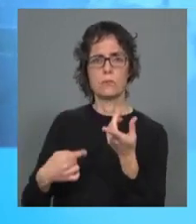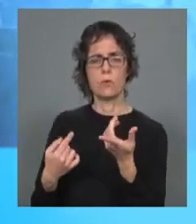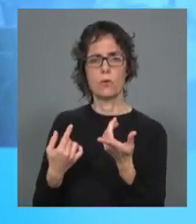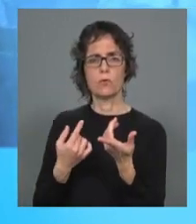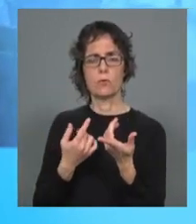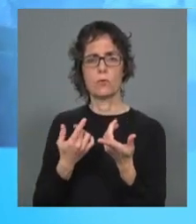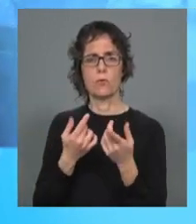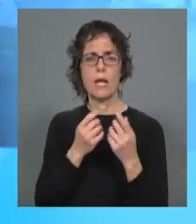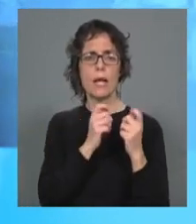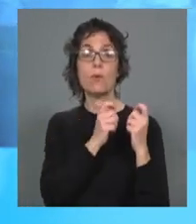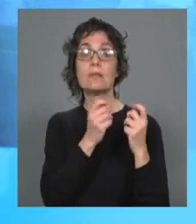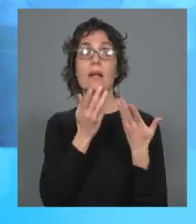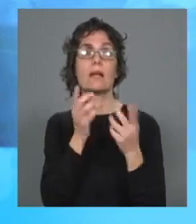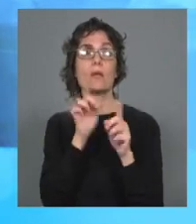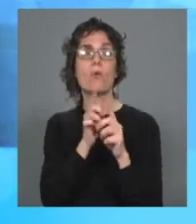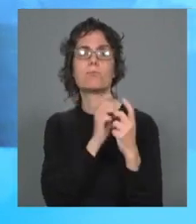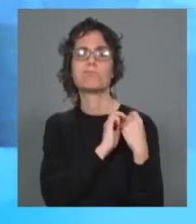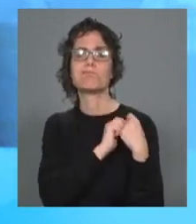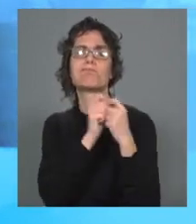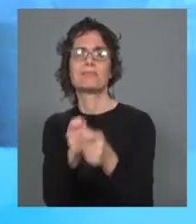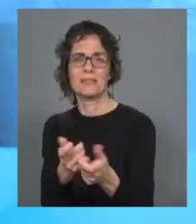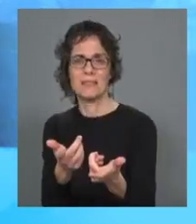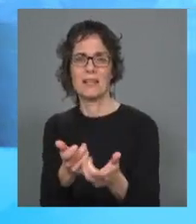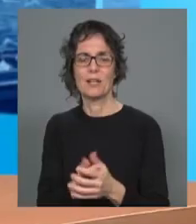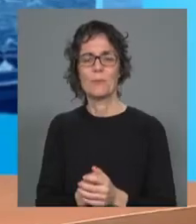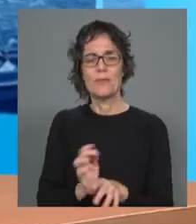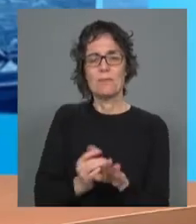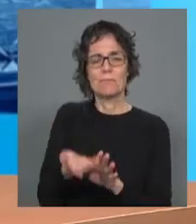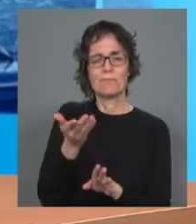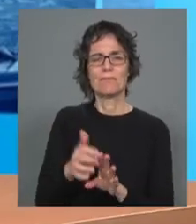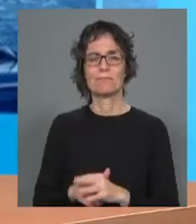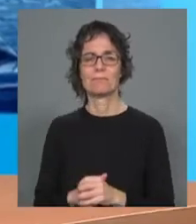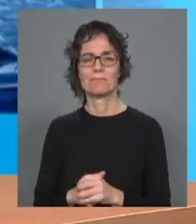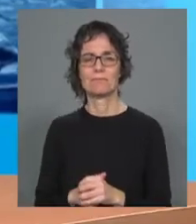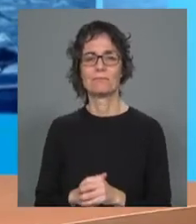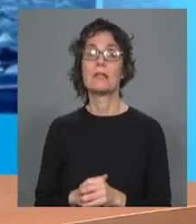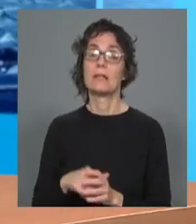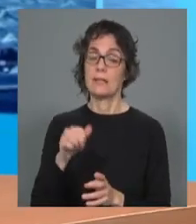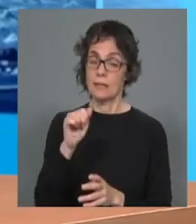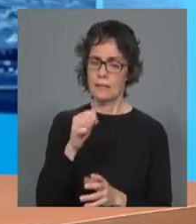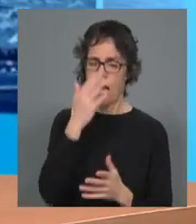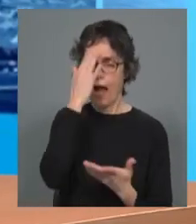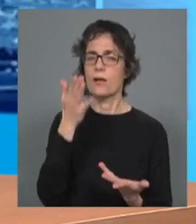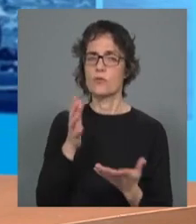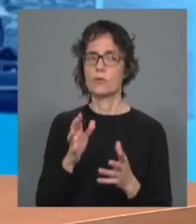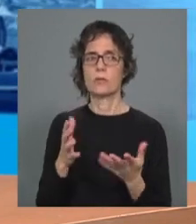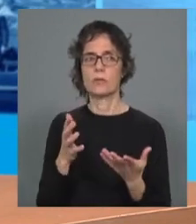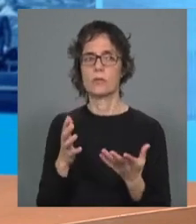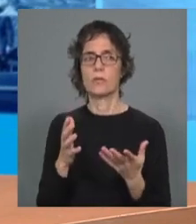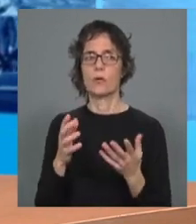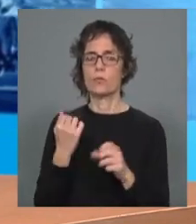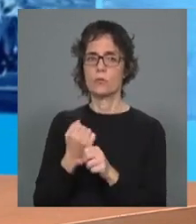esta sensibilidade também pelo património artístico e religioso? Eu penso que tem crescido muito, o balanço é muito positivo. O